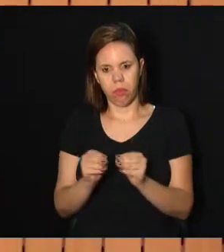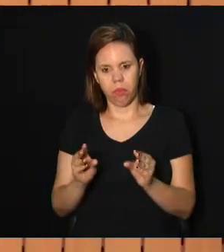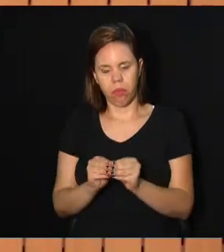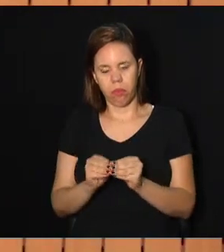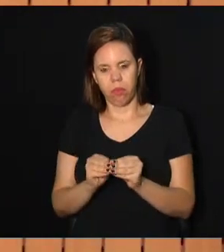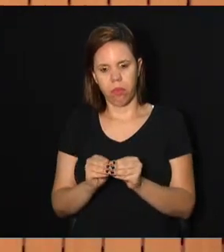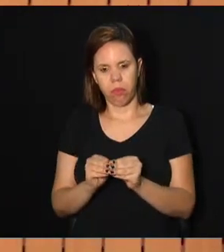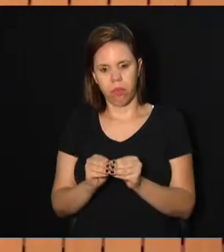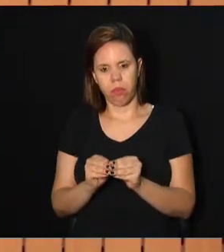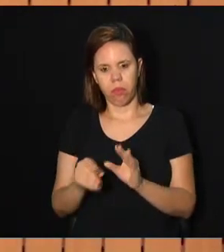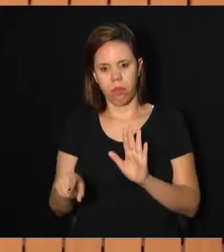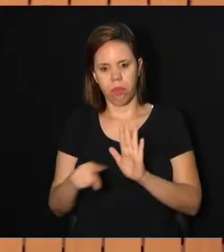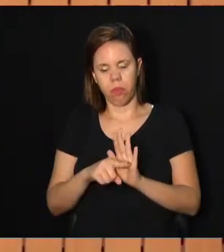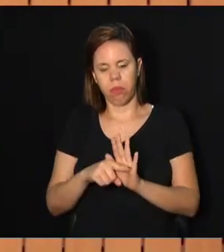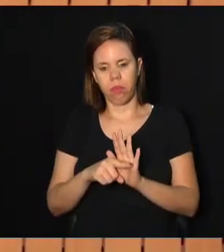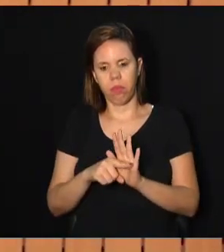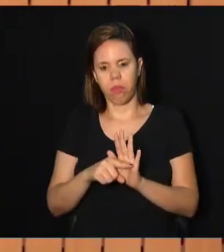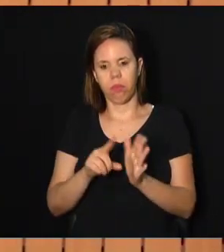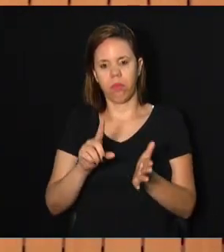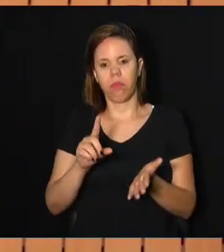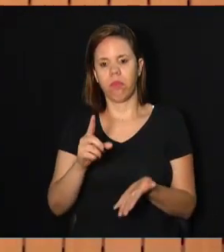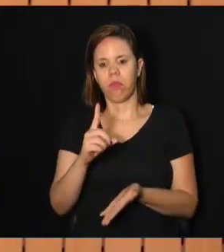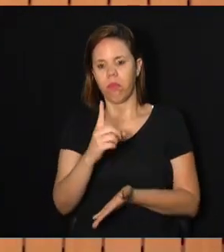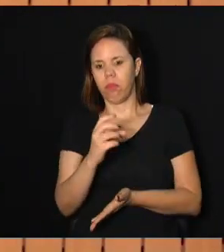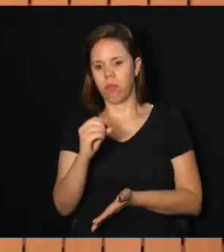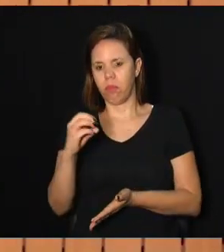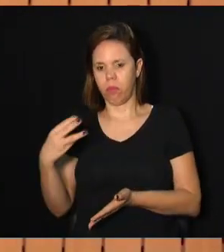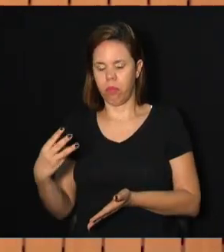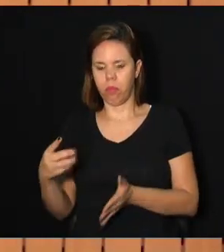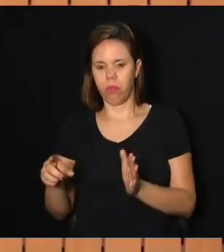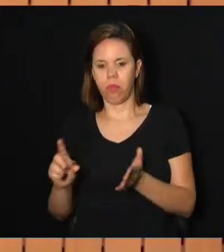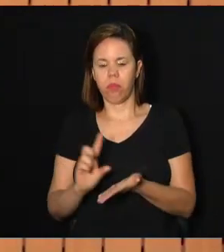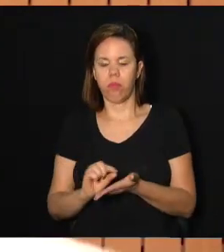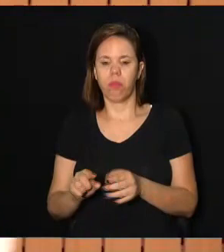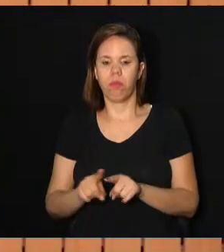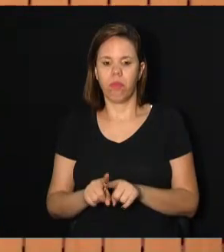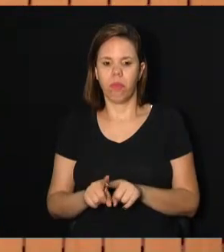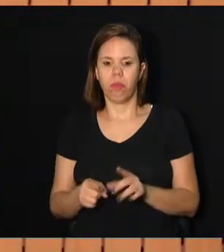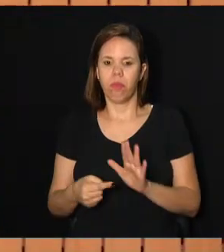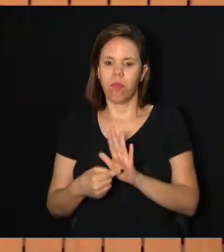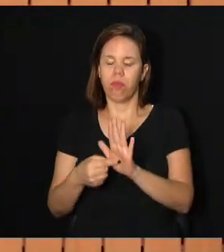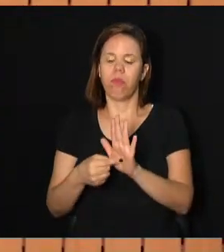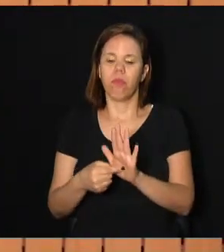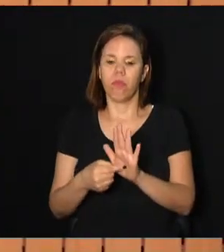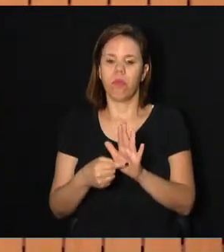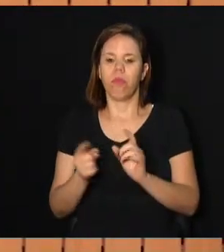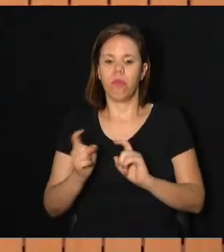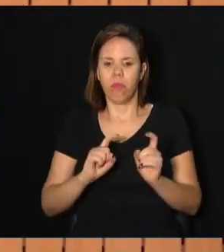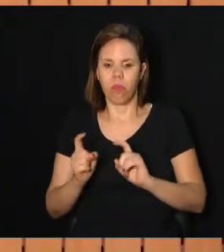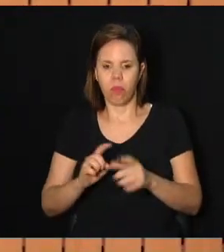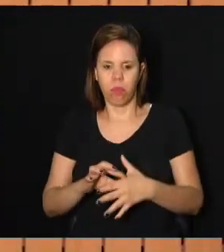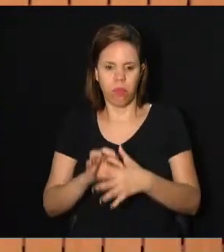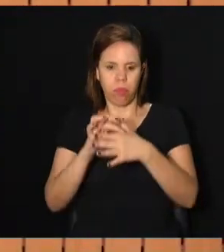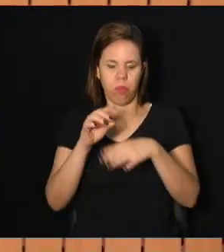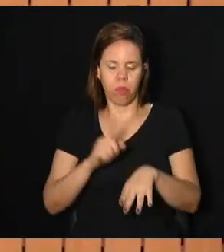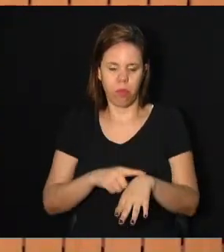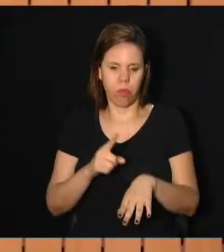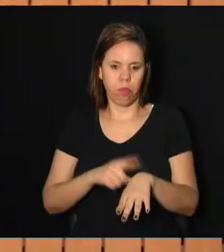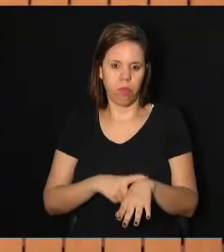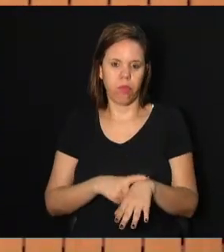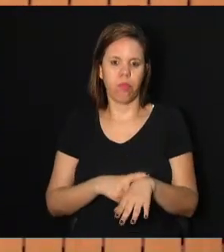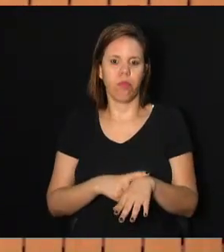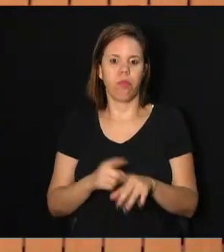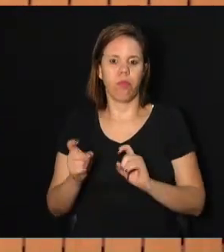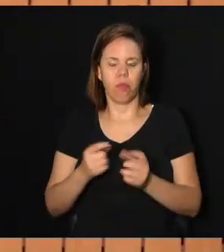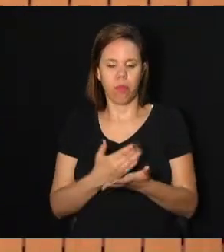artigo 103. Fica proibida a solicitação de tempo de liderança durante o pequeno expediente. Eu acho que a essência é para dar